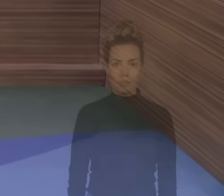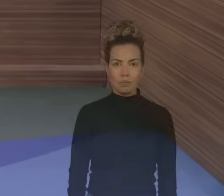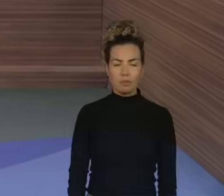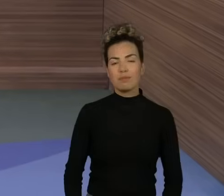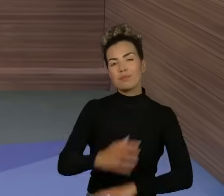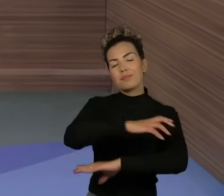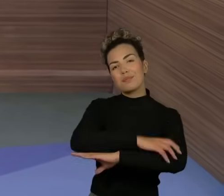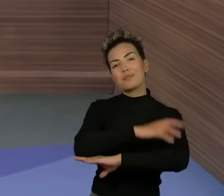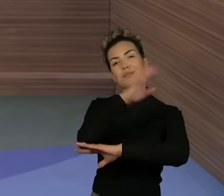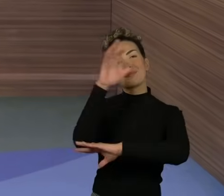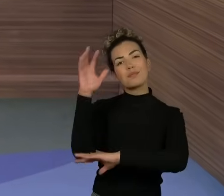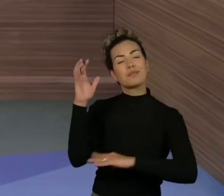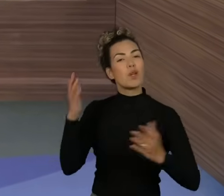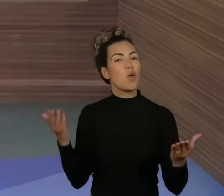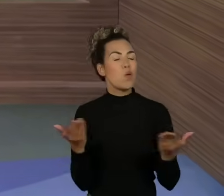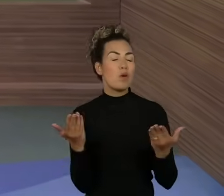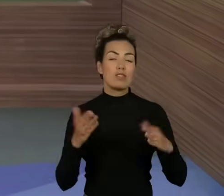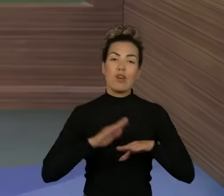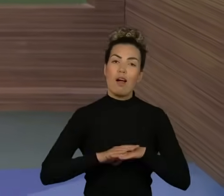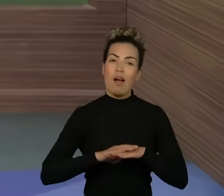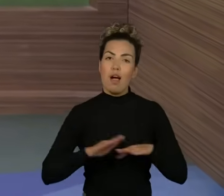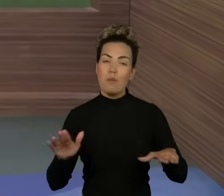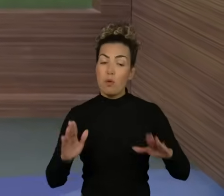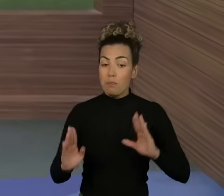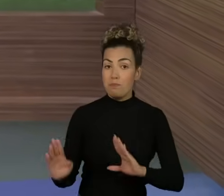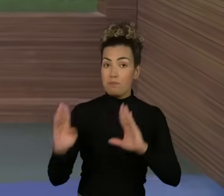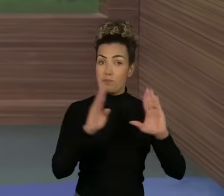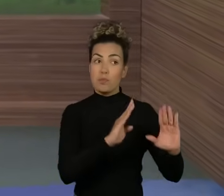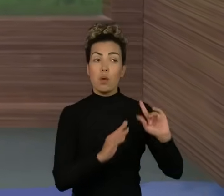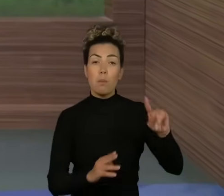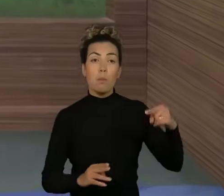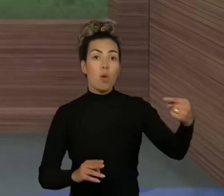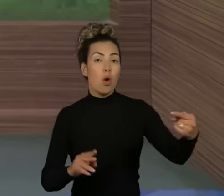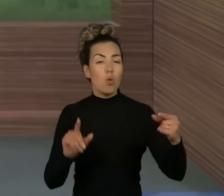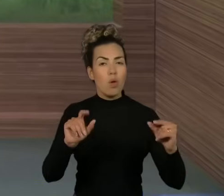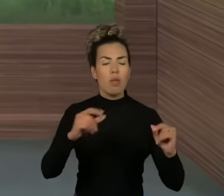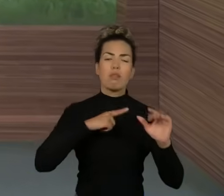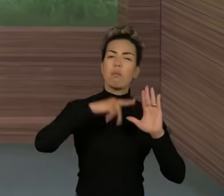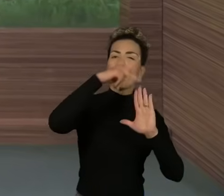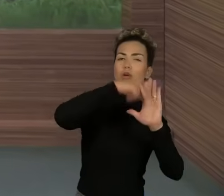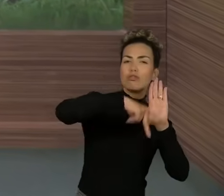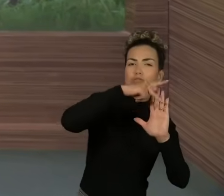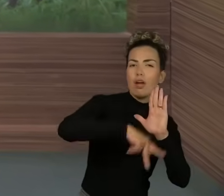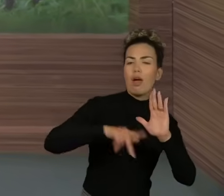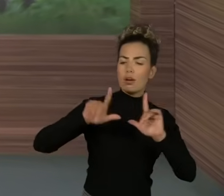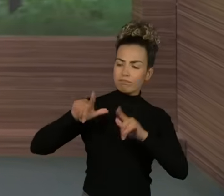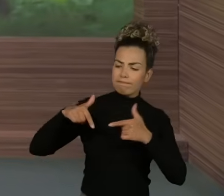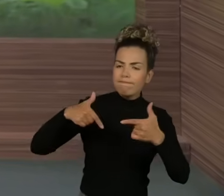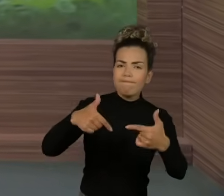O Repórter Eco de hoje termina aqui. No próximo programa tem mais projetos, ações e